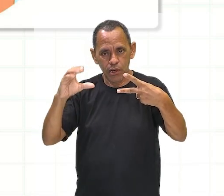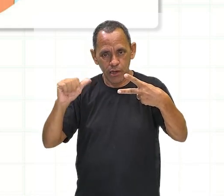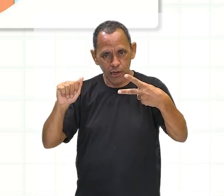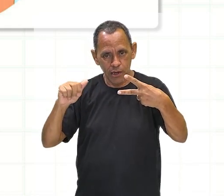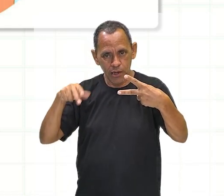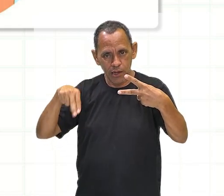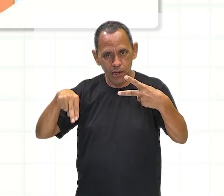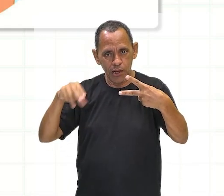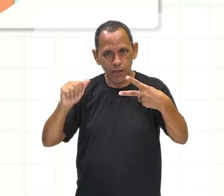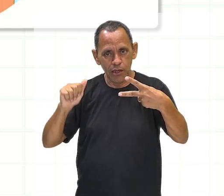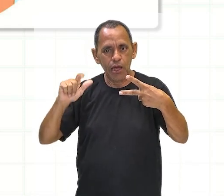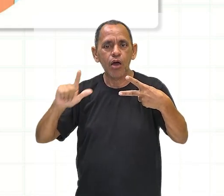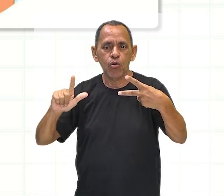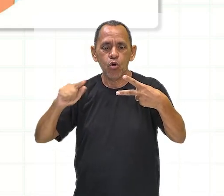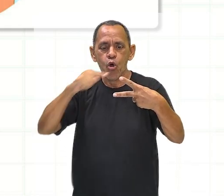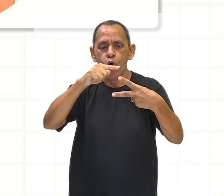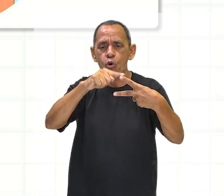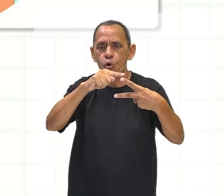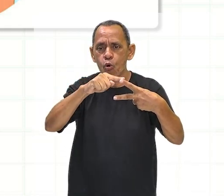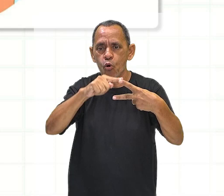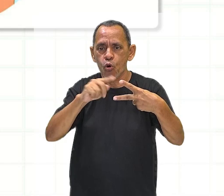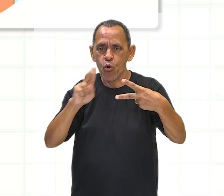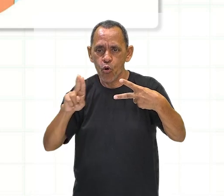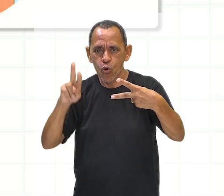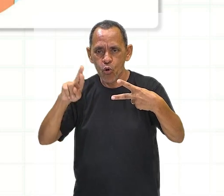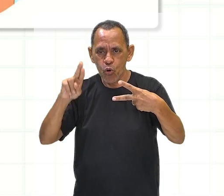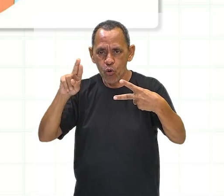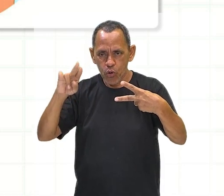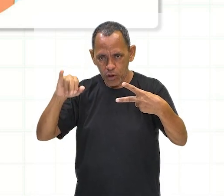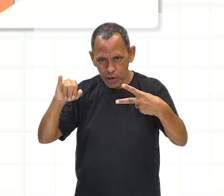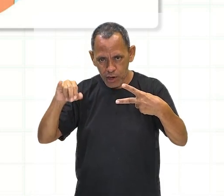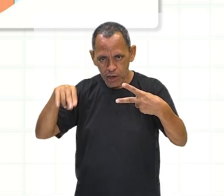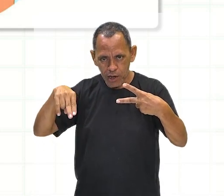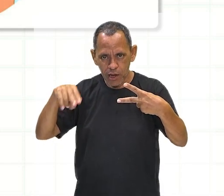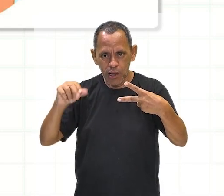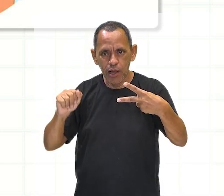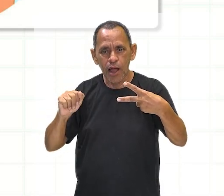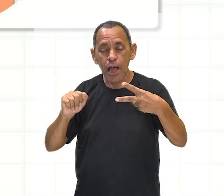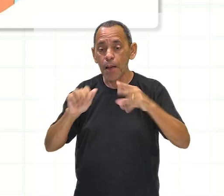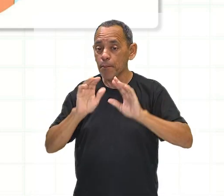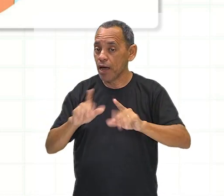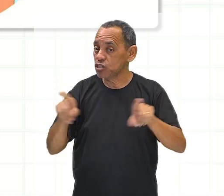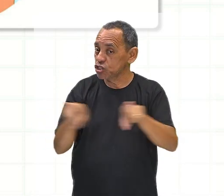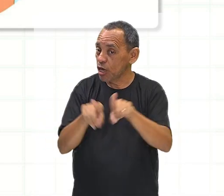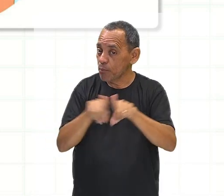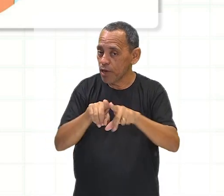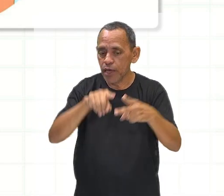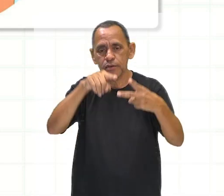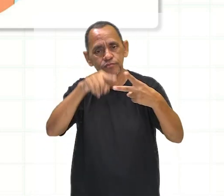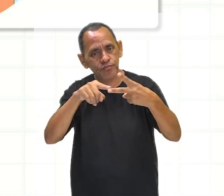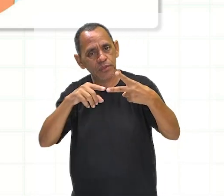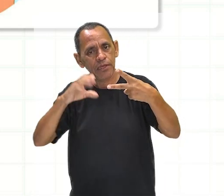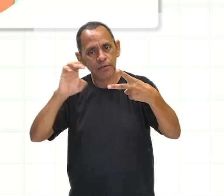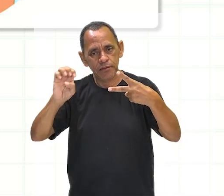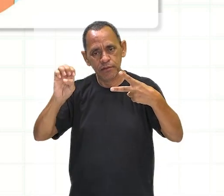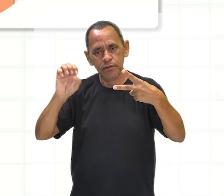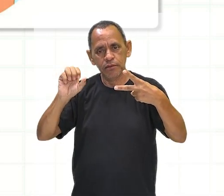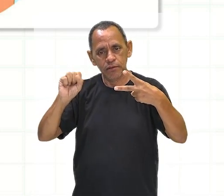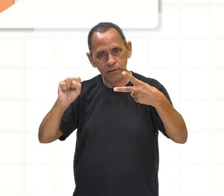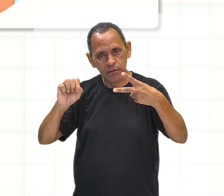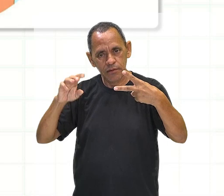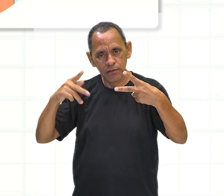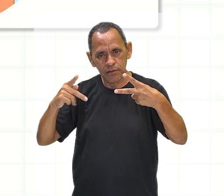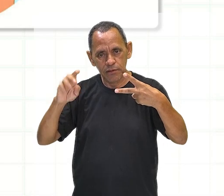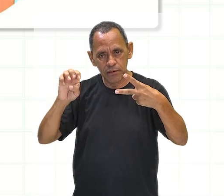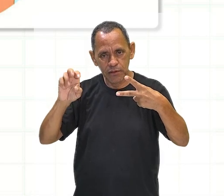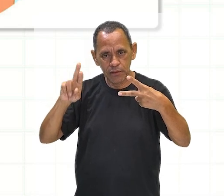glândulas bulbouretrais, que estão localizadas aqui, ó, nessa região, essa bem pequenininha, que está aqui próxima à próstata, né? Que